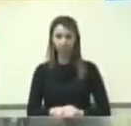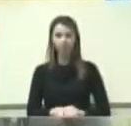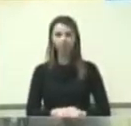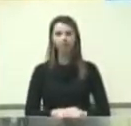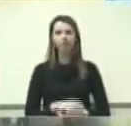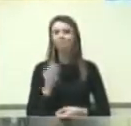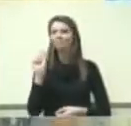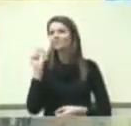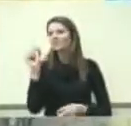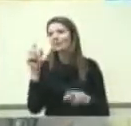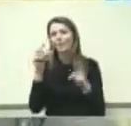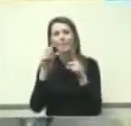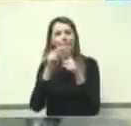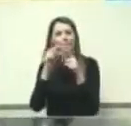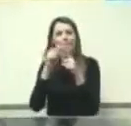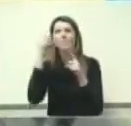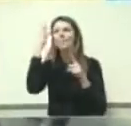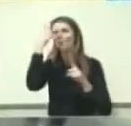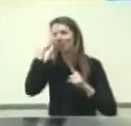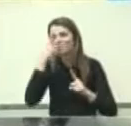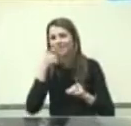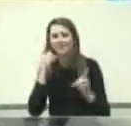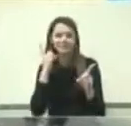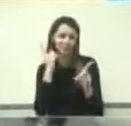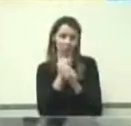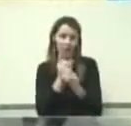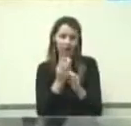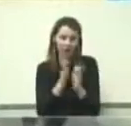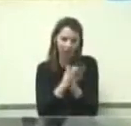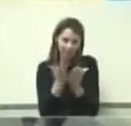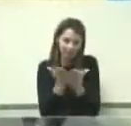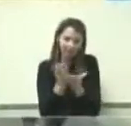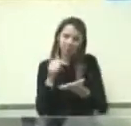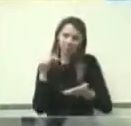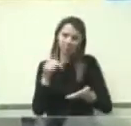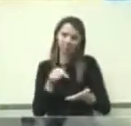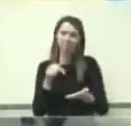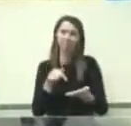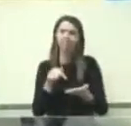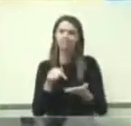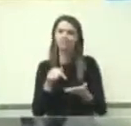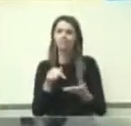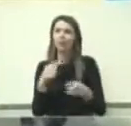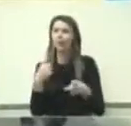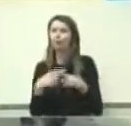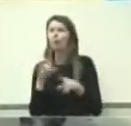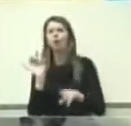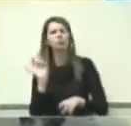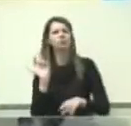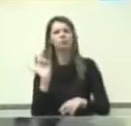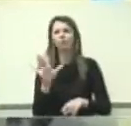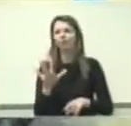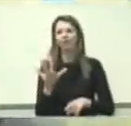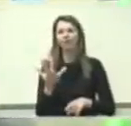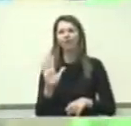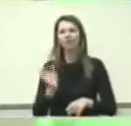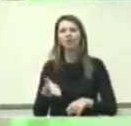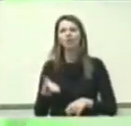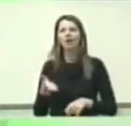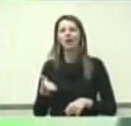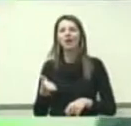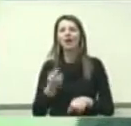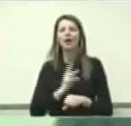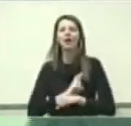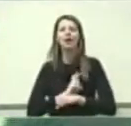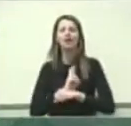que palavra gloriosa nós encontramos aqui que por si só representa